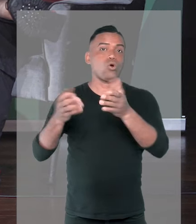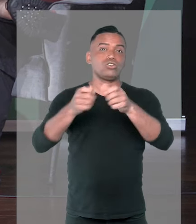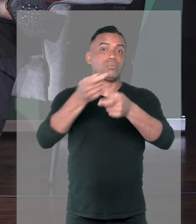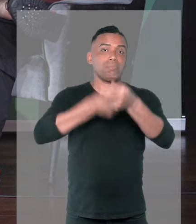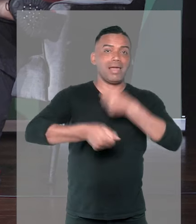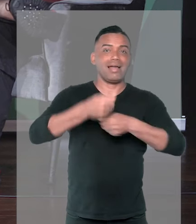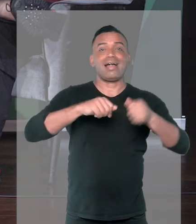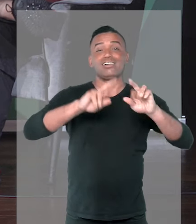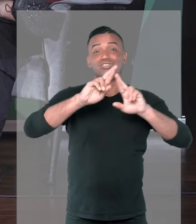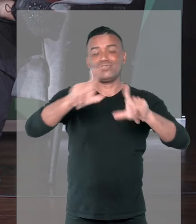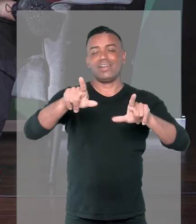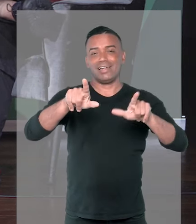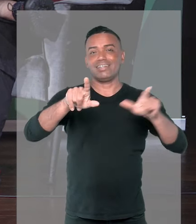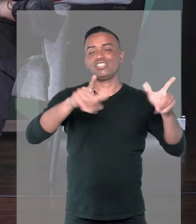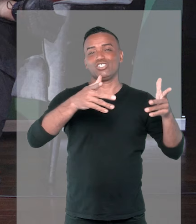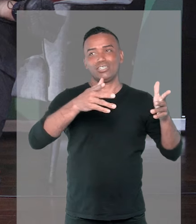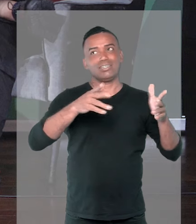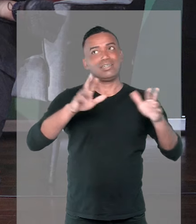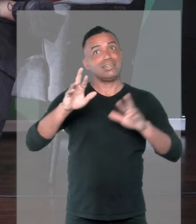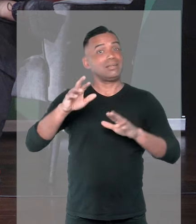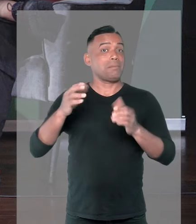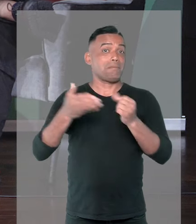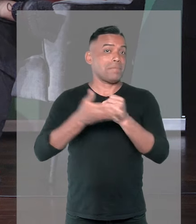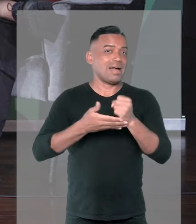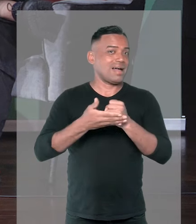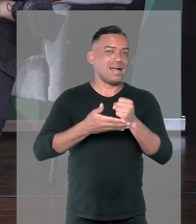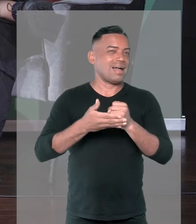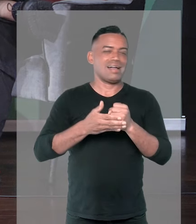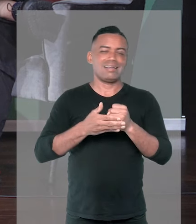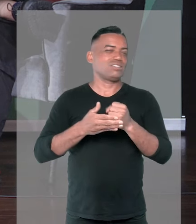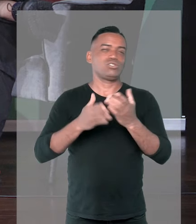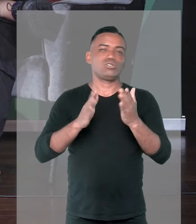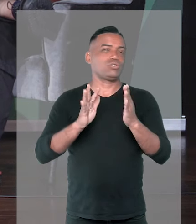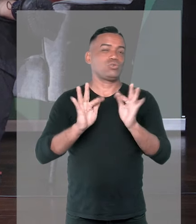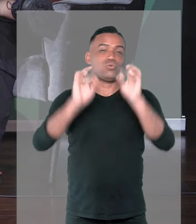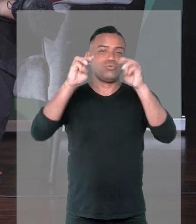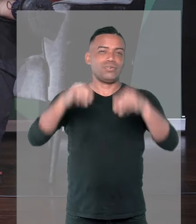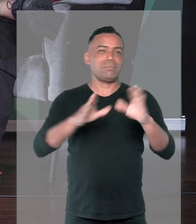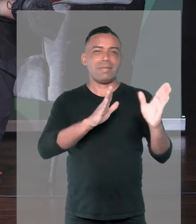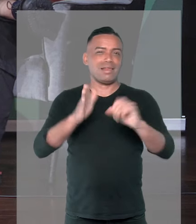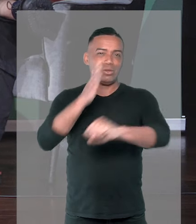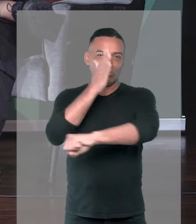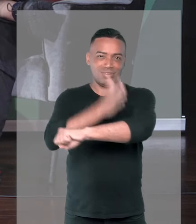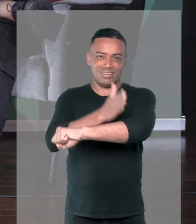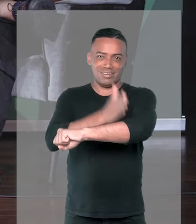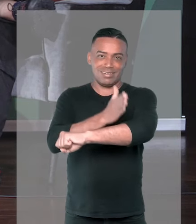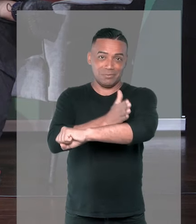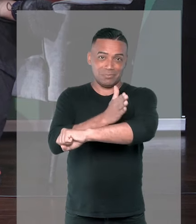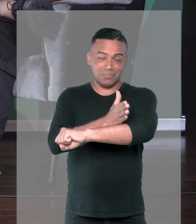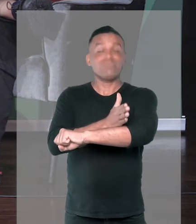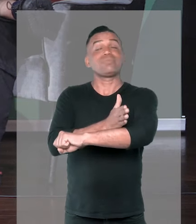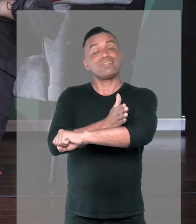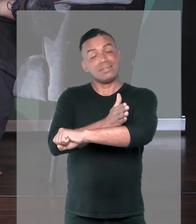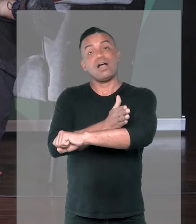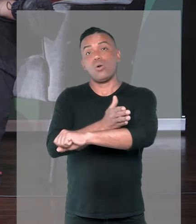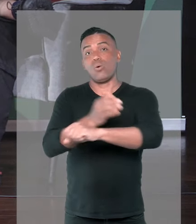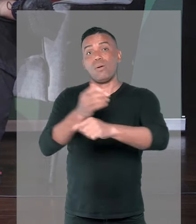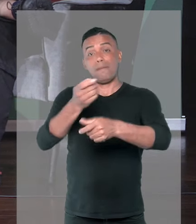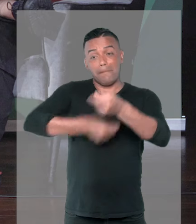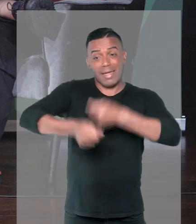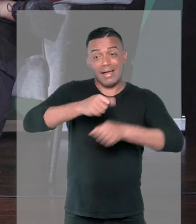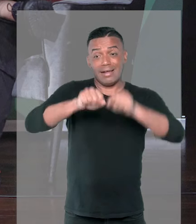diferentes dos mercados que vê basicamente desde o fim da Idade Média nesses mercados em rede você não dita